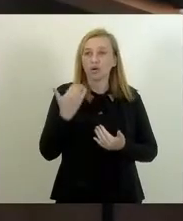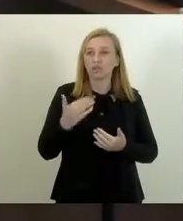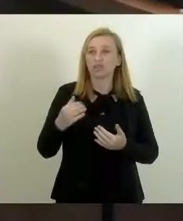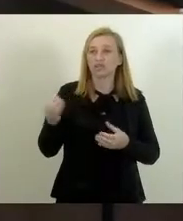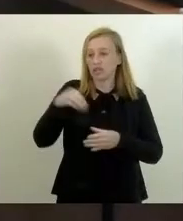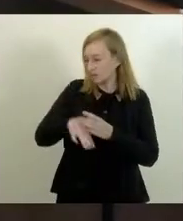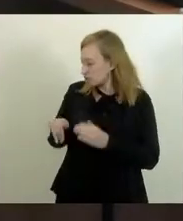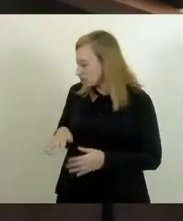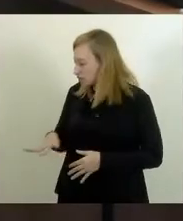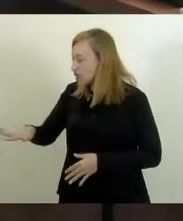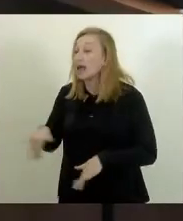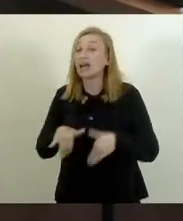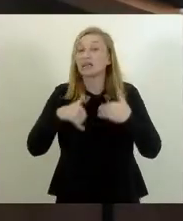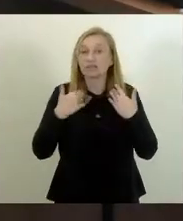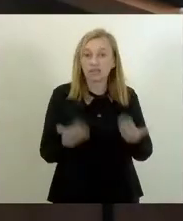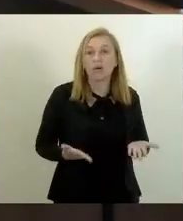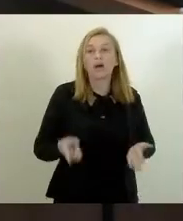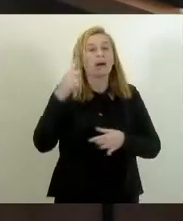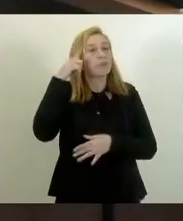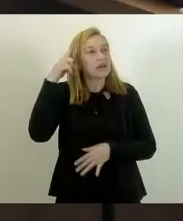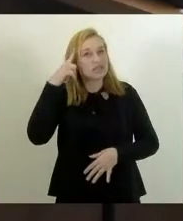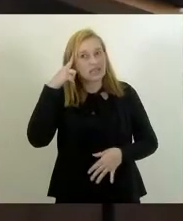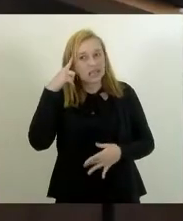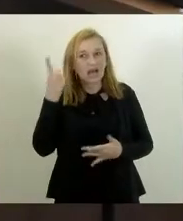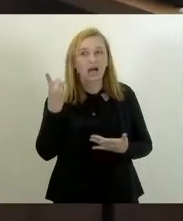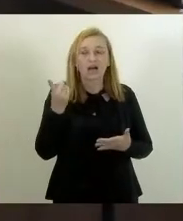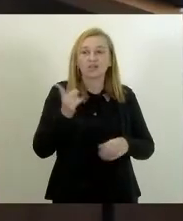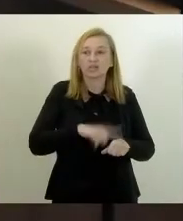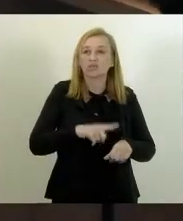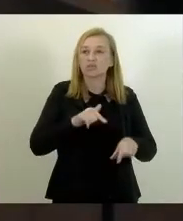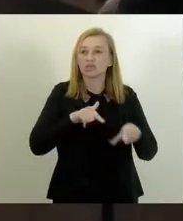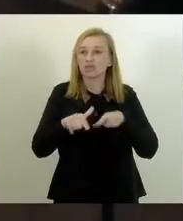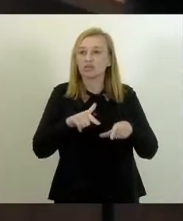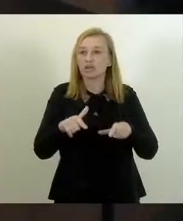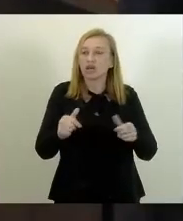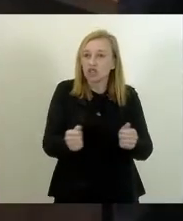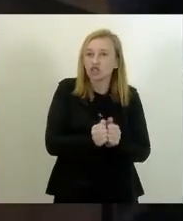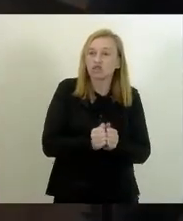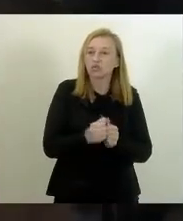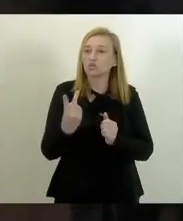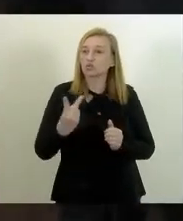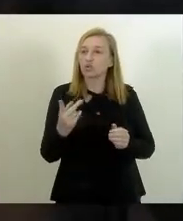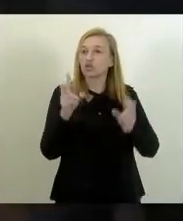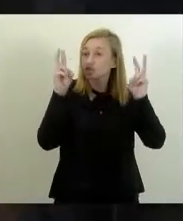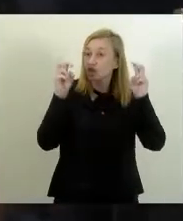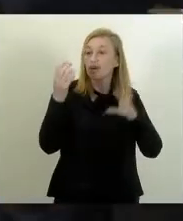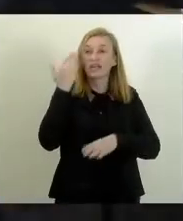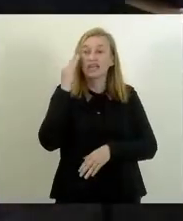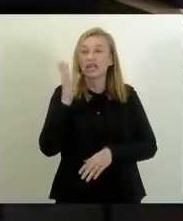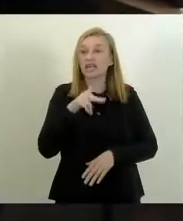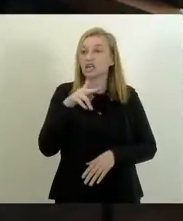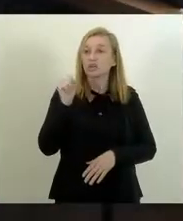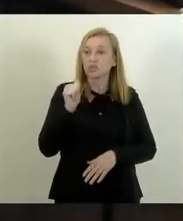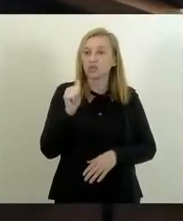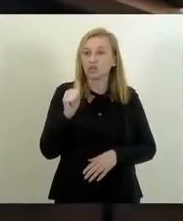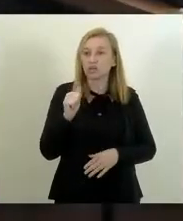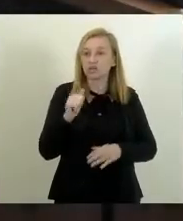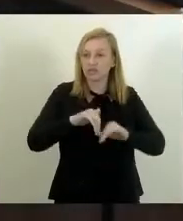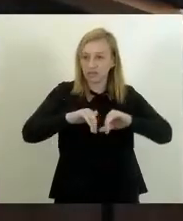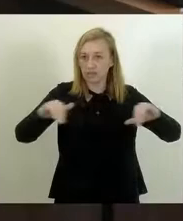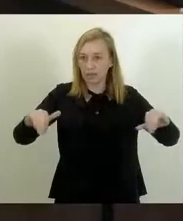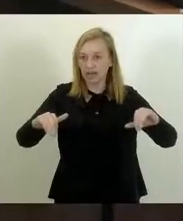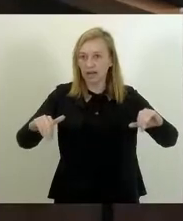Então, pensar num grupo de trabalho que junta os dois temas é entender que eles jamais deveriam atuar